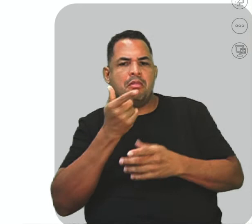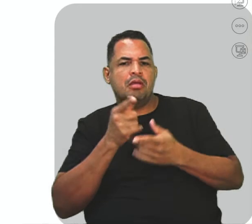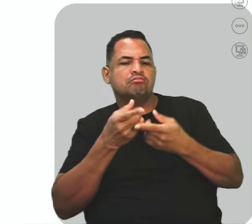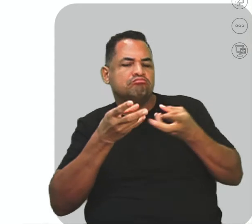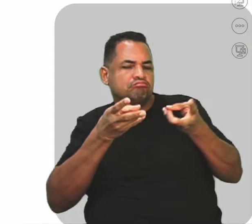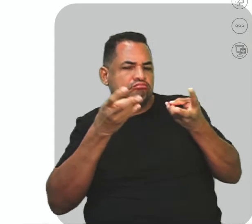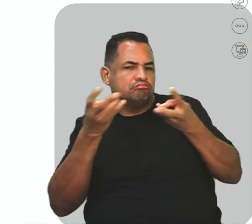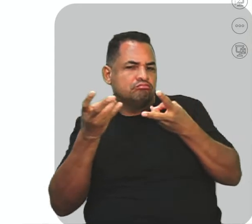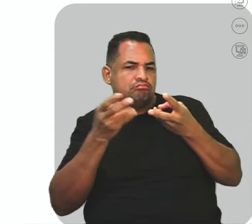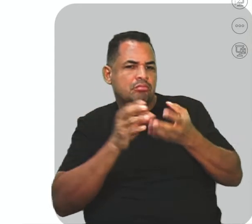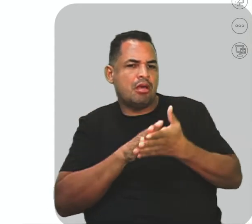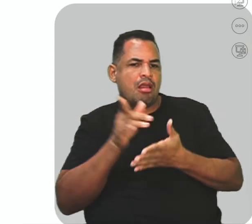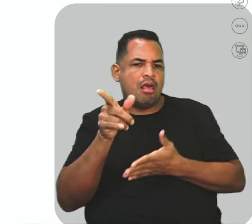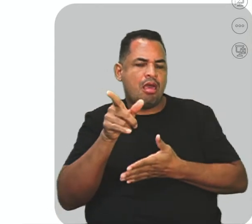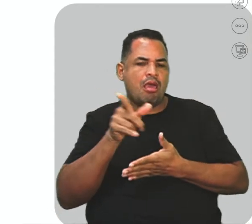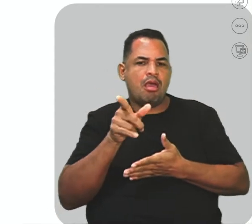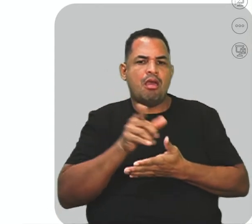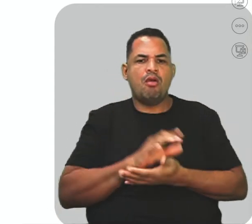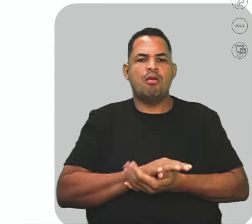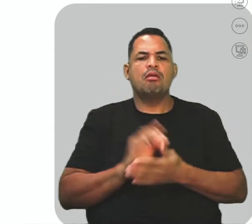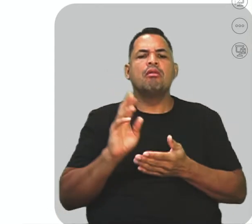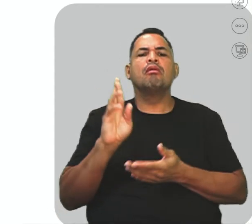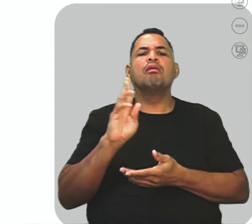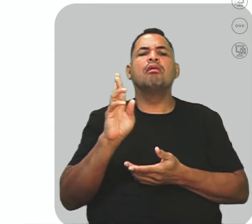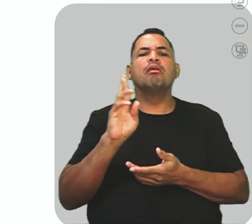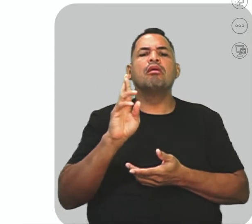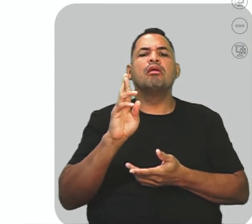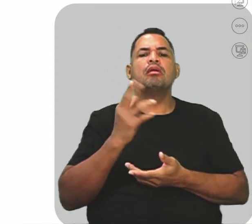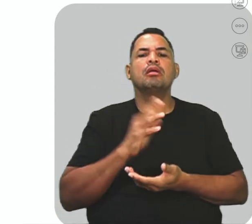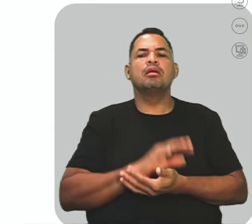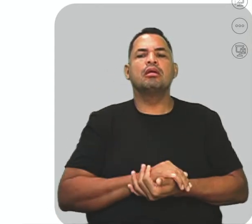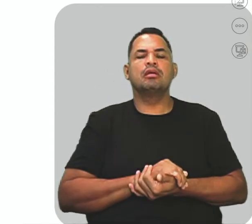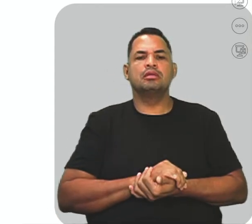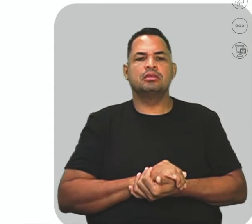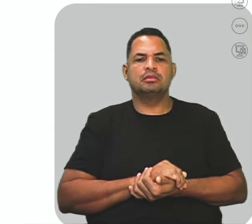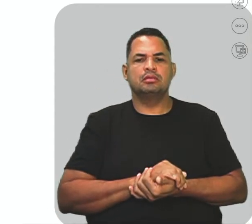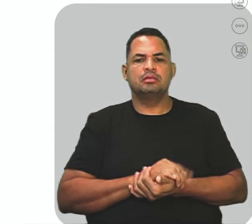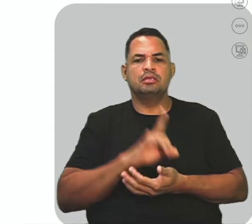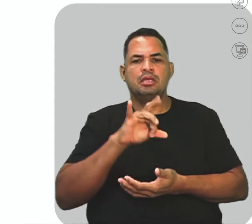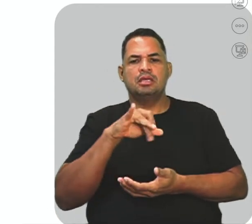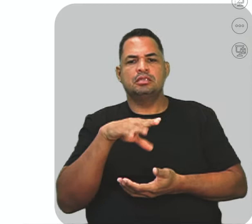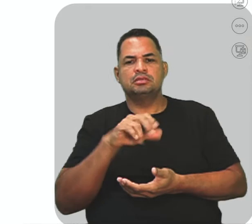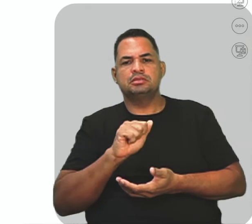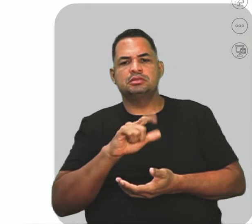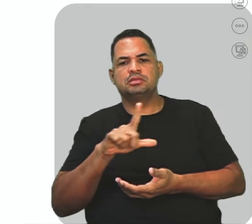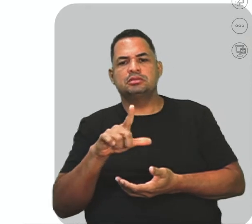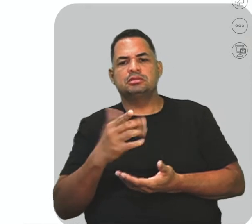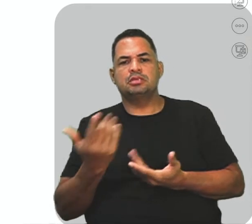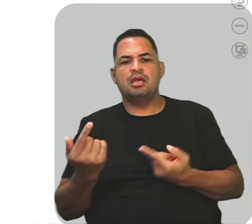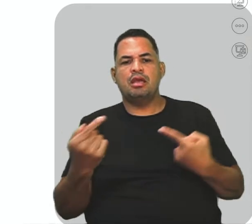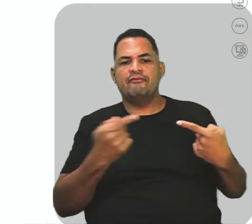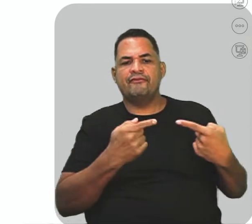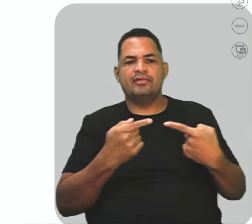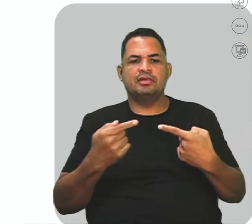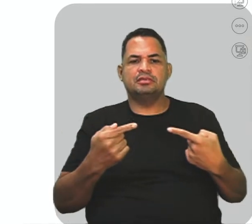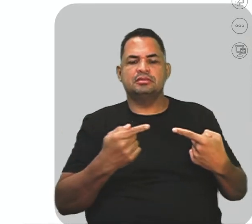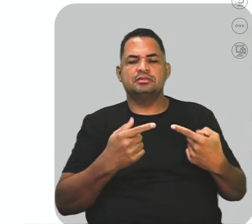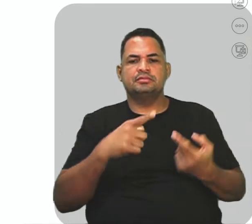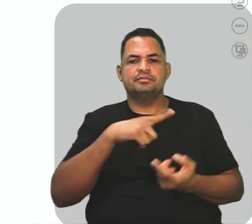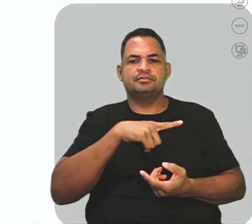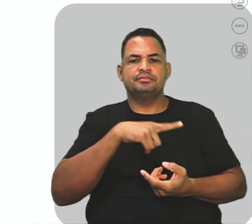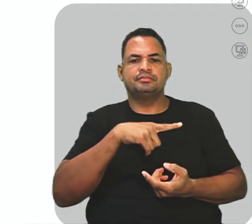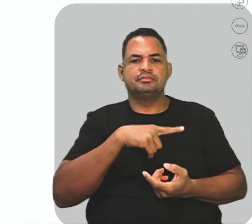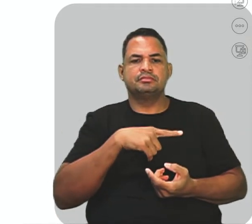Himmel. Então, quem observar o céu da rua? Liesel também. Então, faz a referência. E aí nós temos